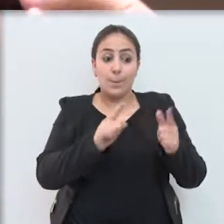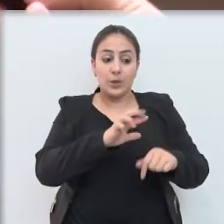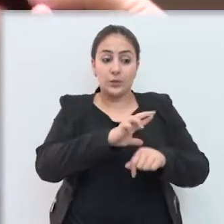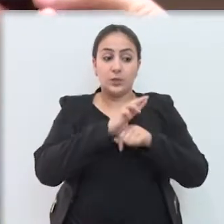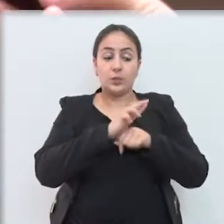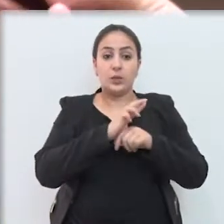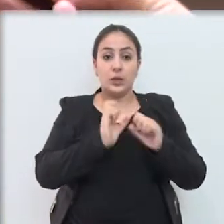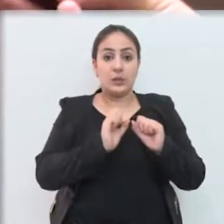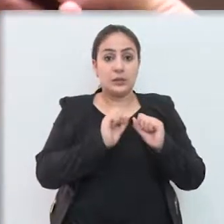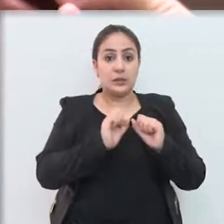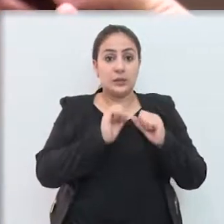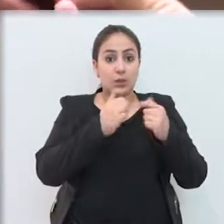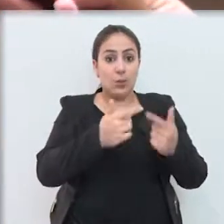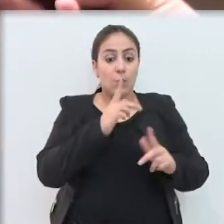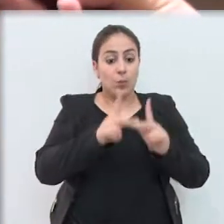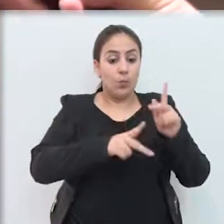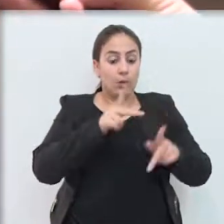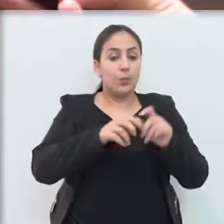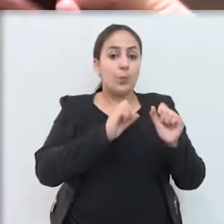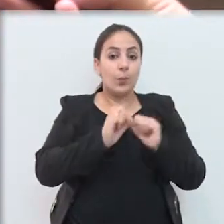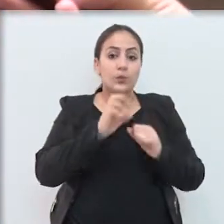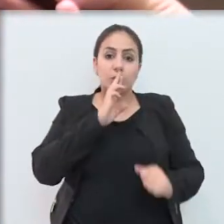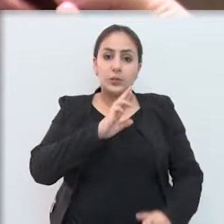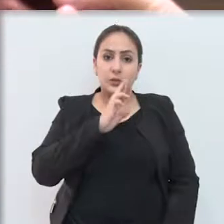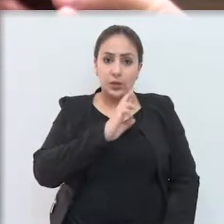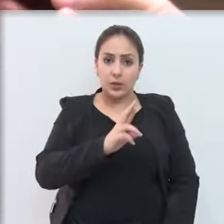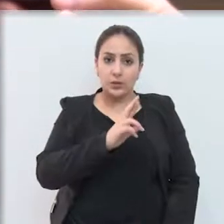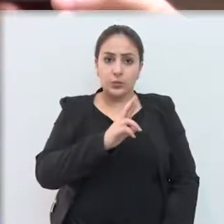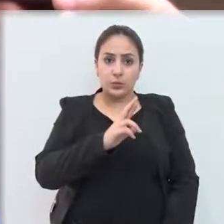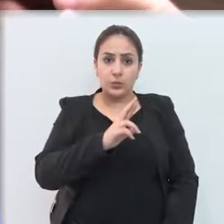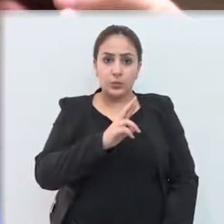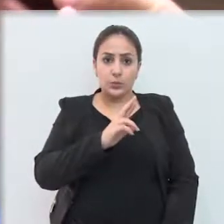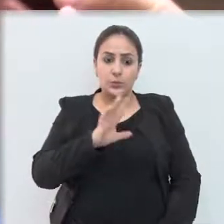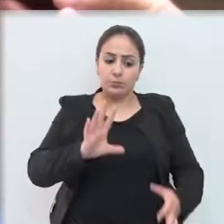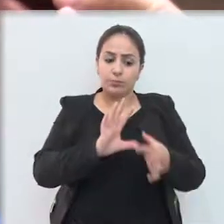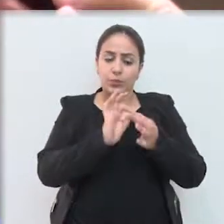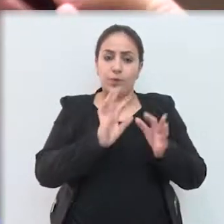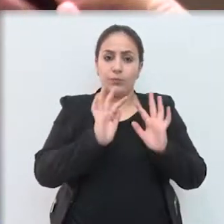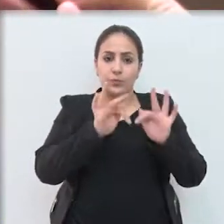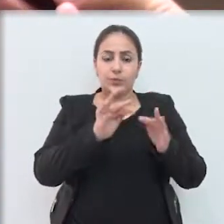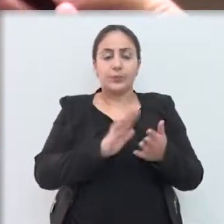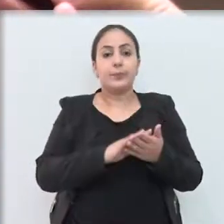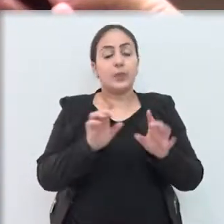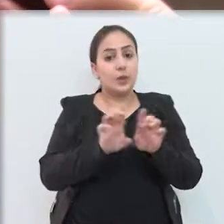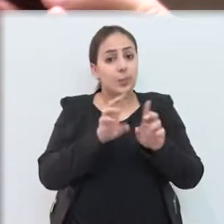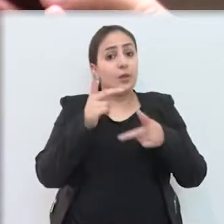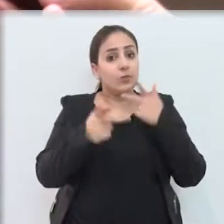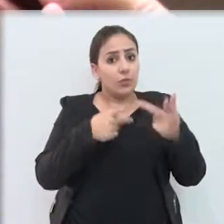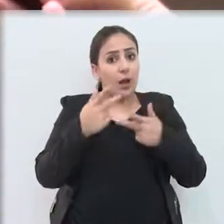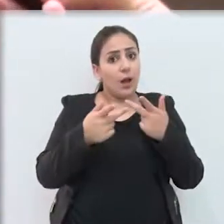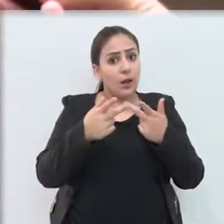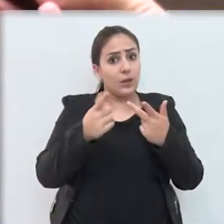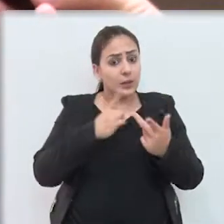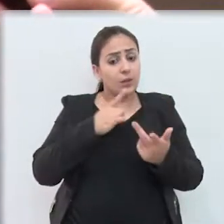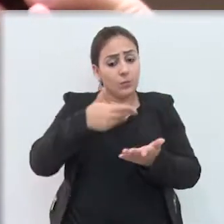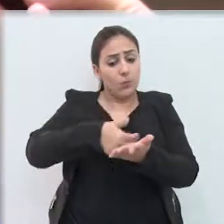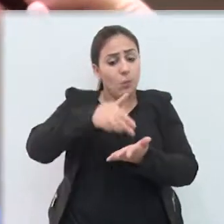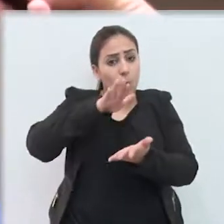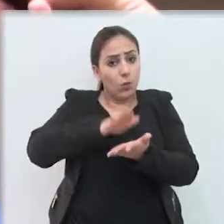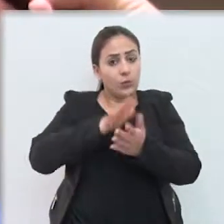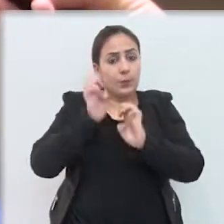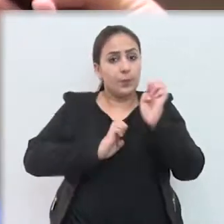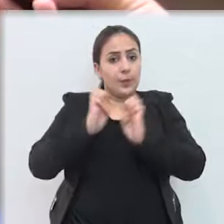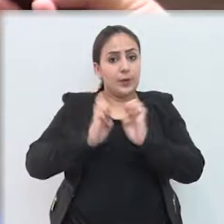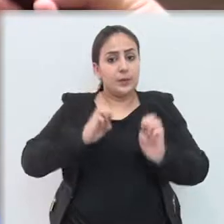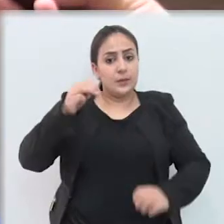assegura que a ação popular ajuizada possa ter um resultado útil ao final. E estabelece sanções à empresa Manitowoc por